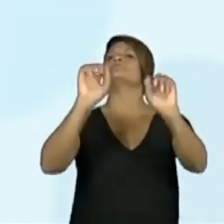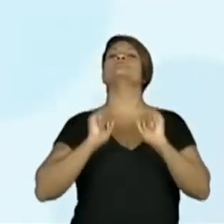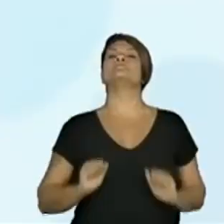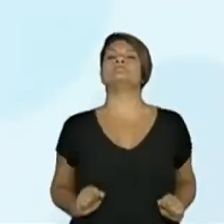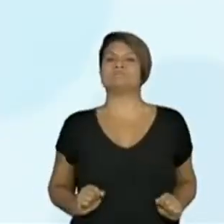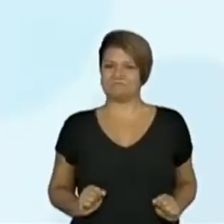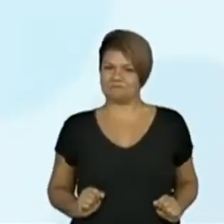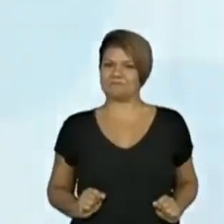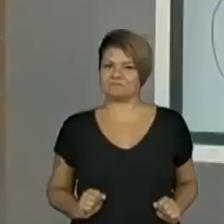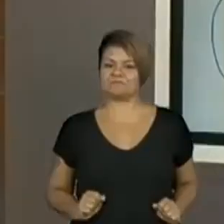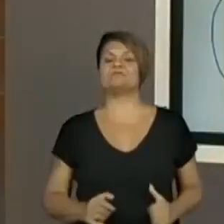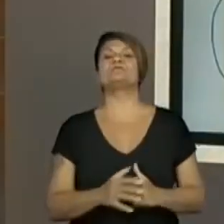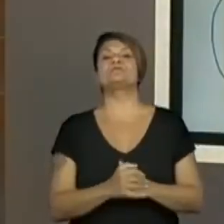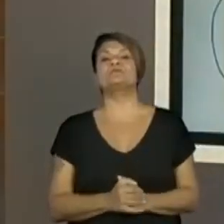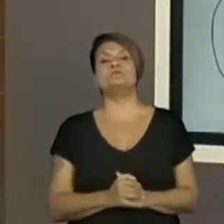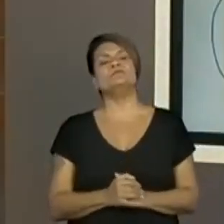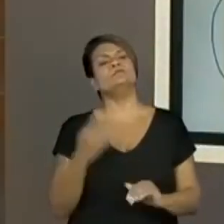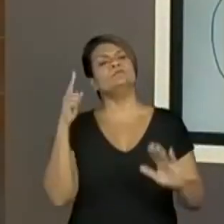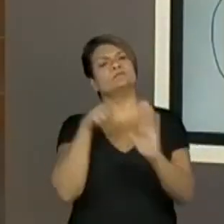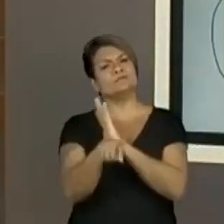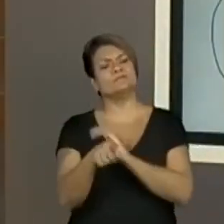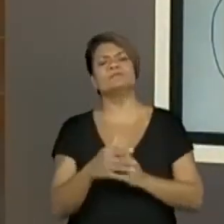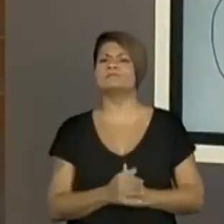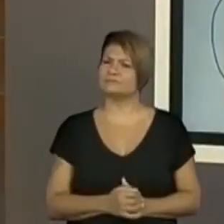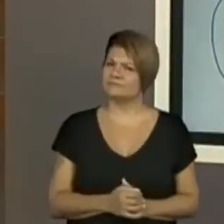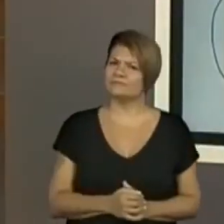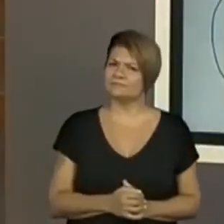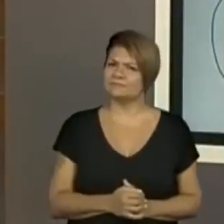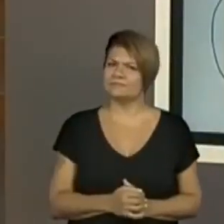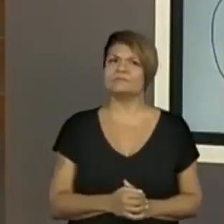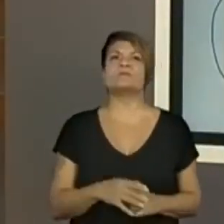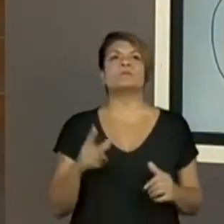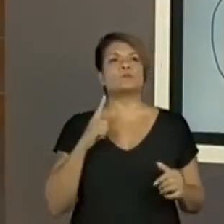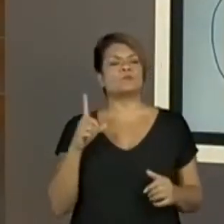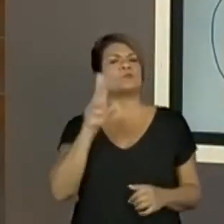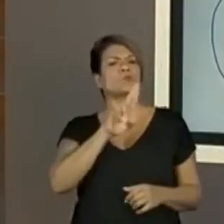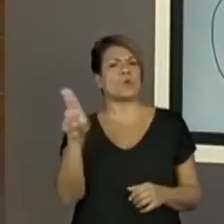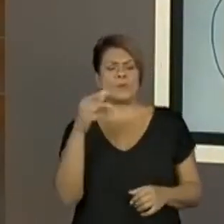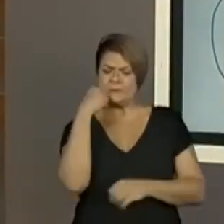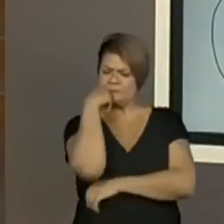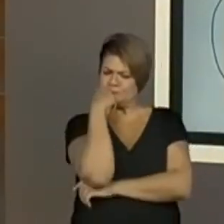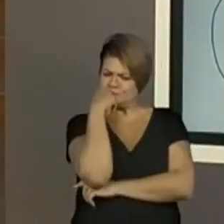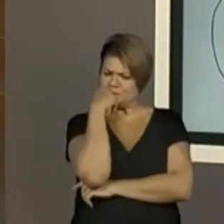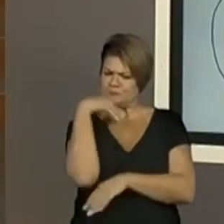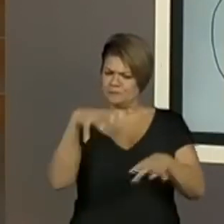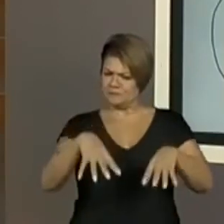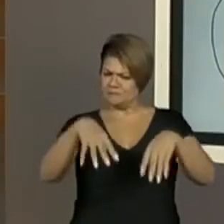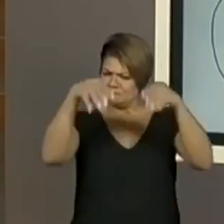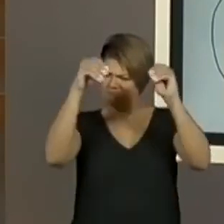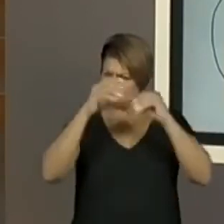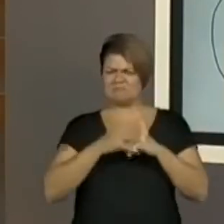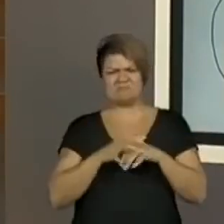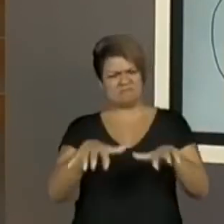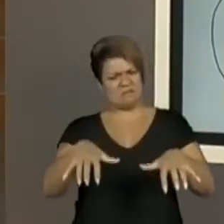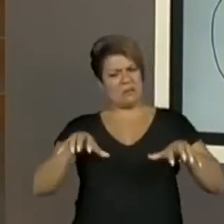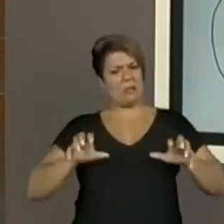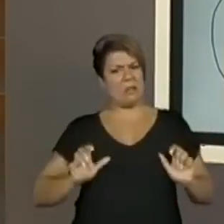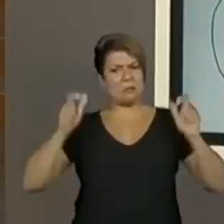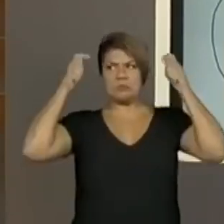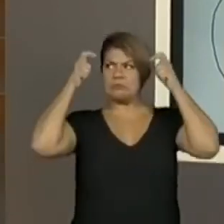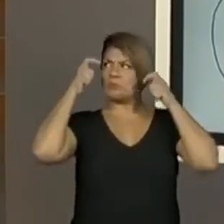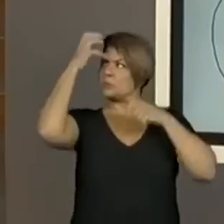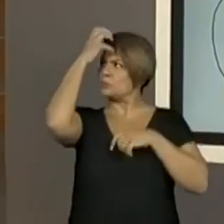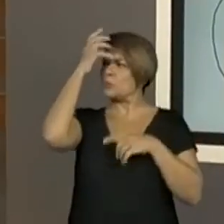inicial. Já vem um nome, o Reino do Lago Verde. O que será que vocês já estão pensando? O que, que você já tem